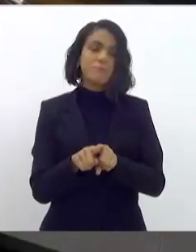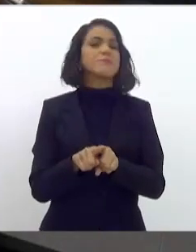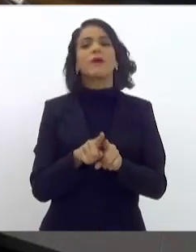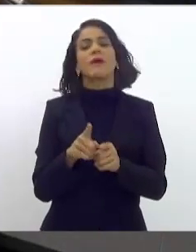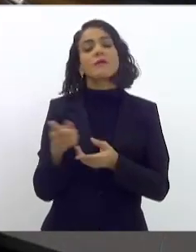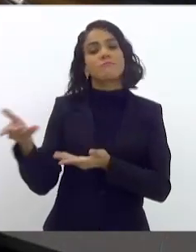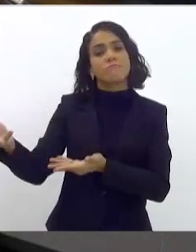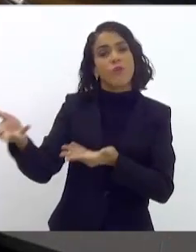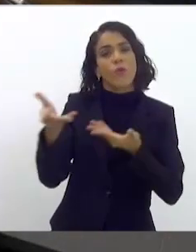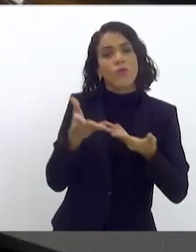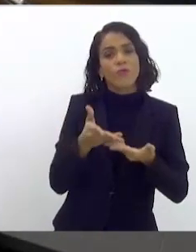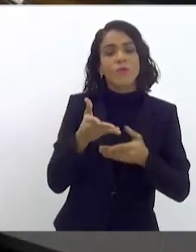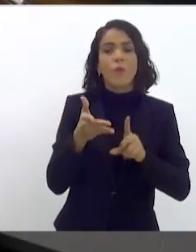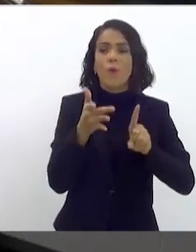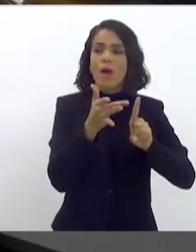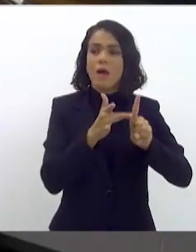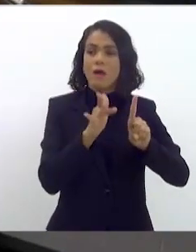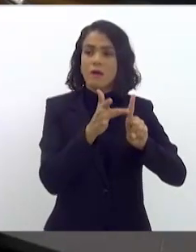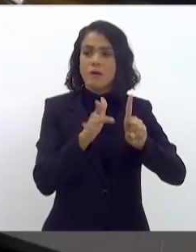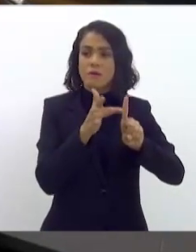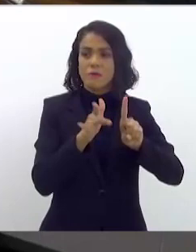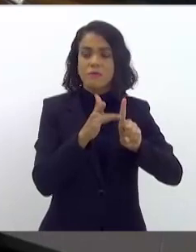vítima que possa